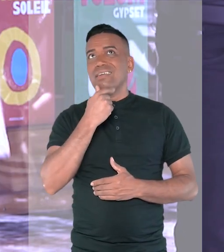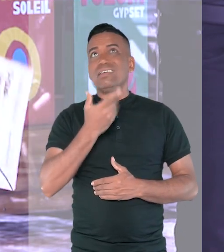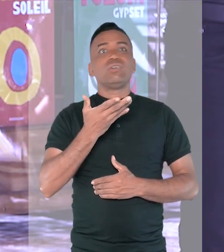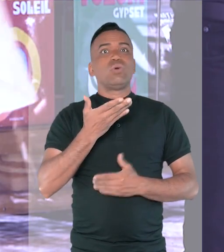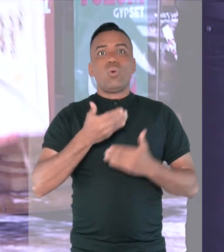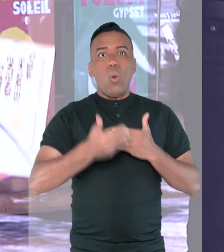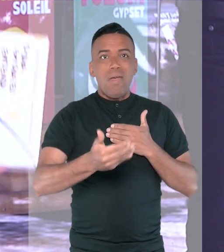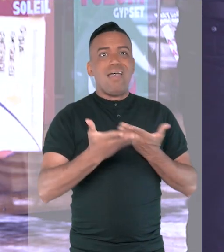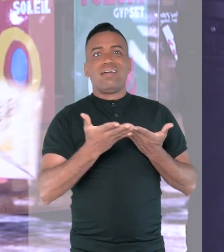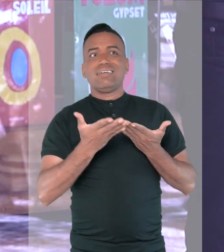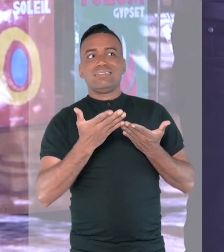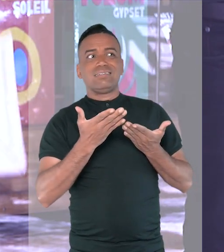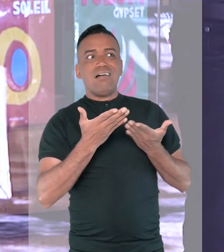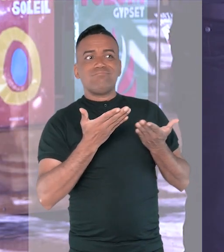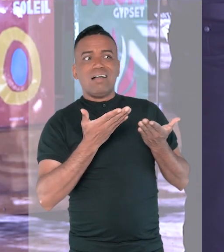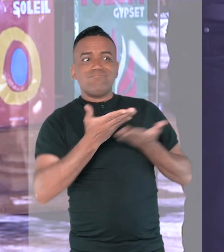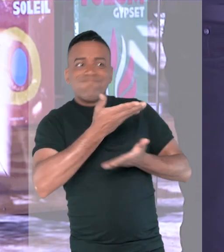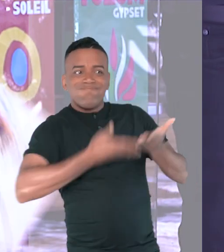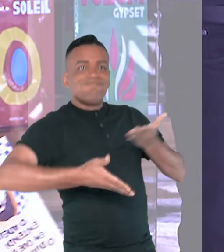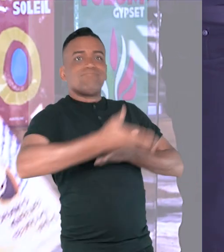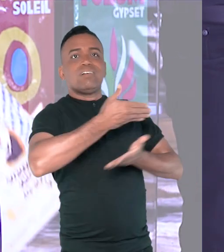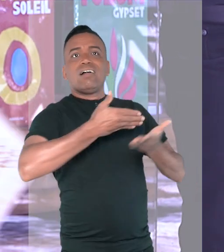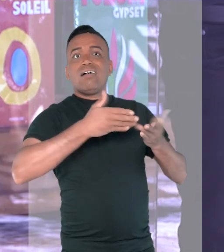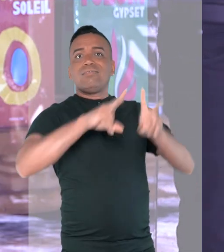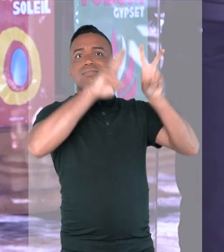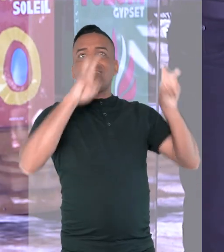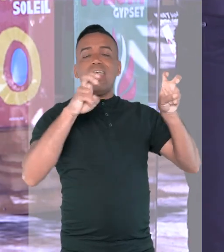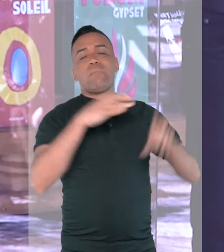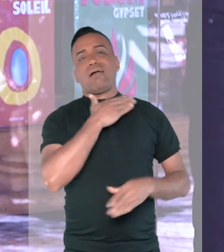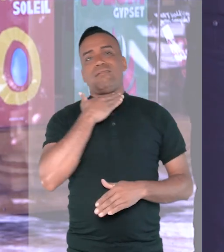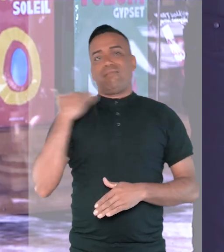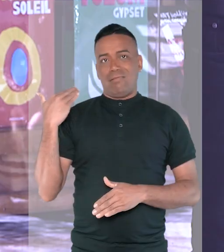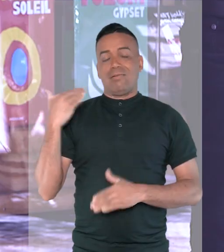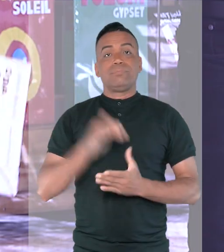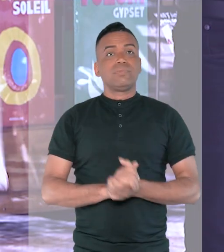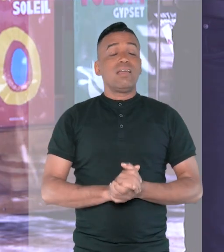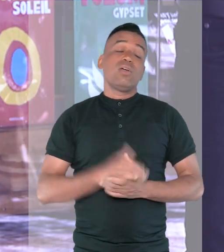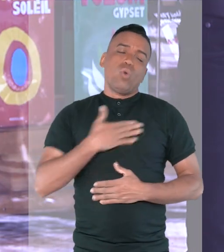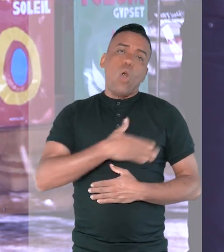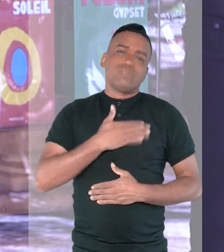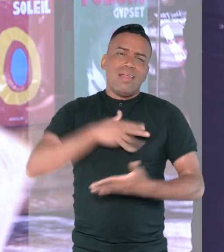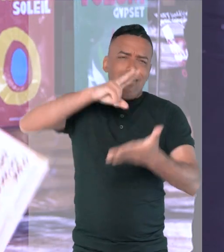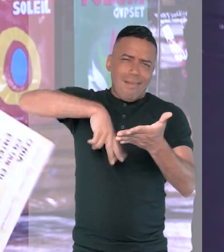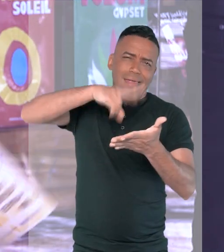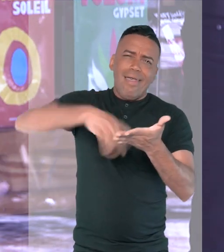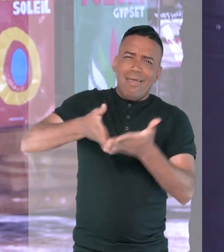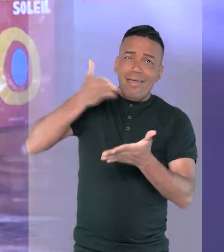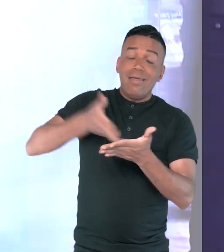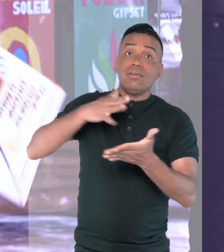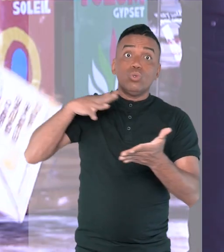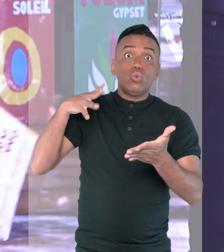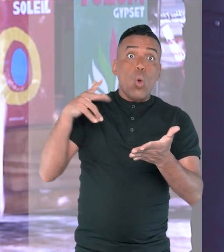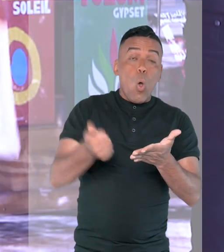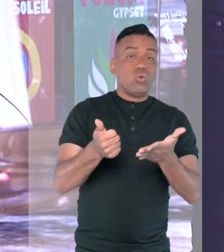se inicia um diálogo do menino com a morte. Eu gostaria muito de fazer uma leitura, que eu